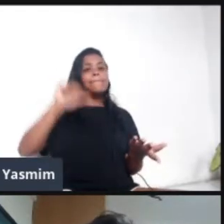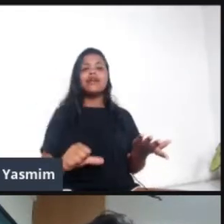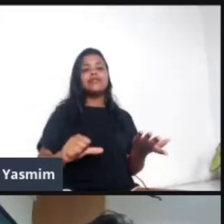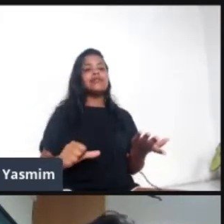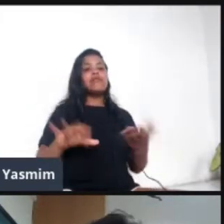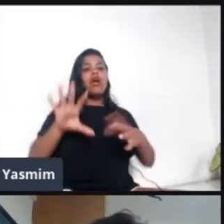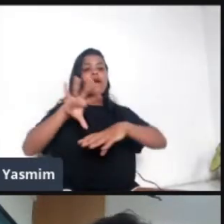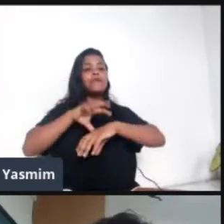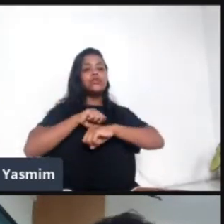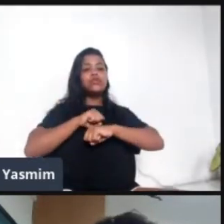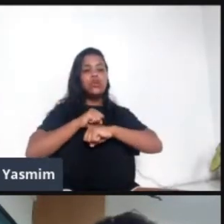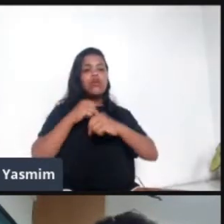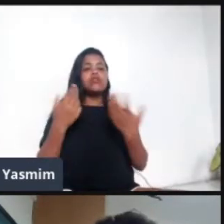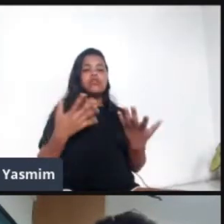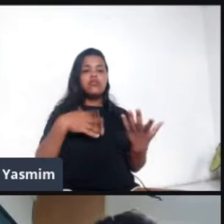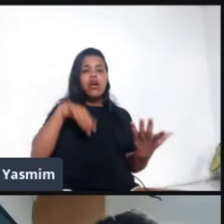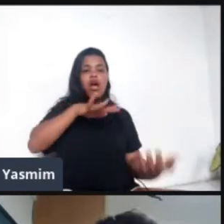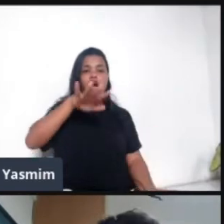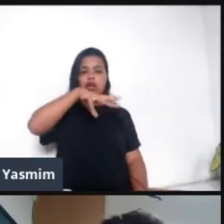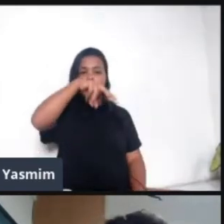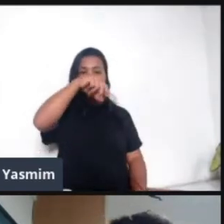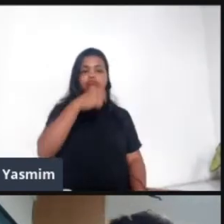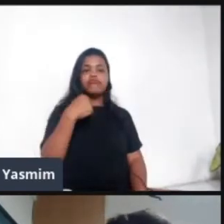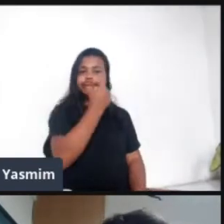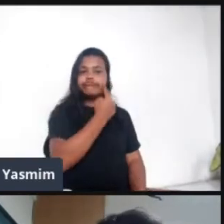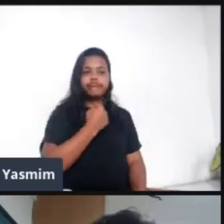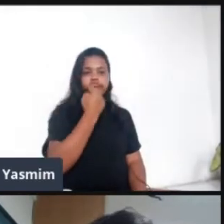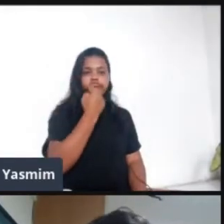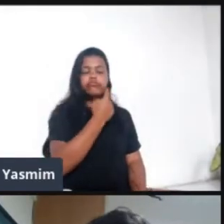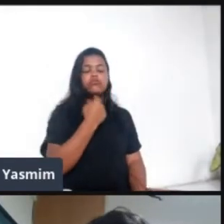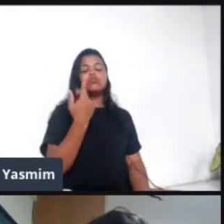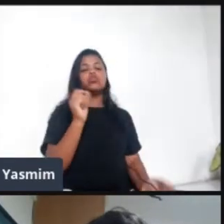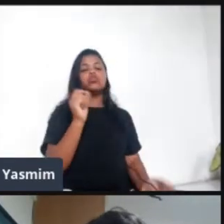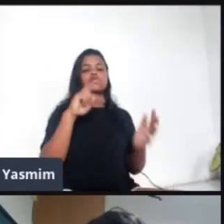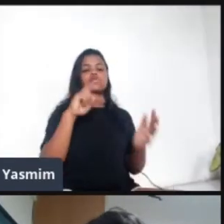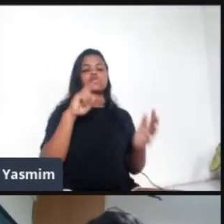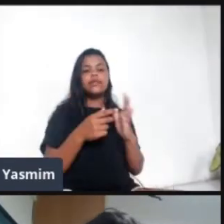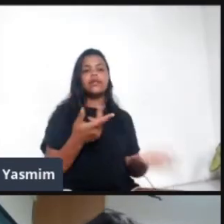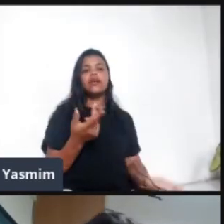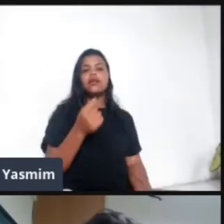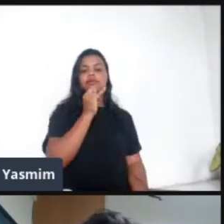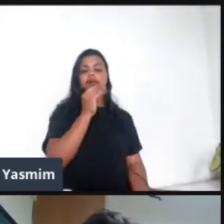por via oral no que diz respeito a tomar, por exemplo, o medicamento se não